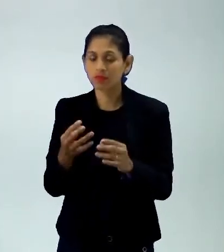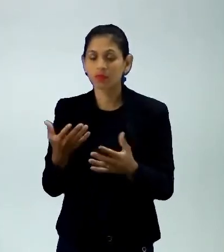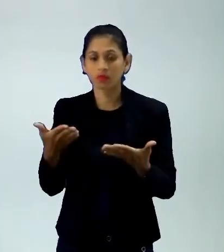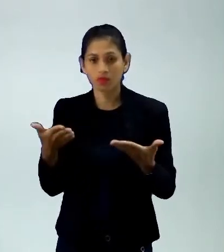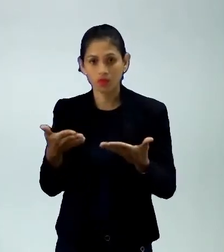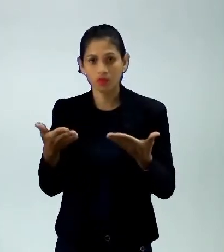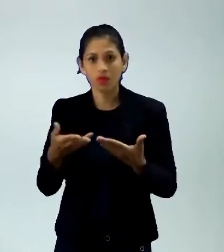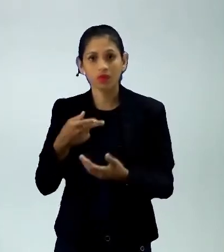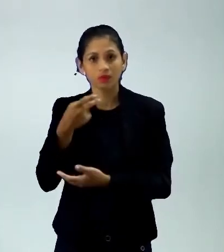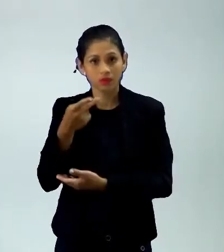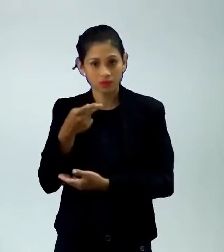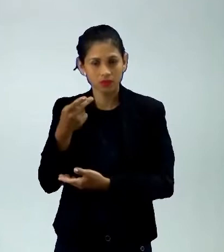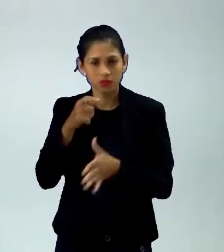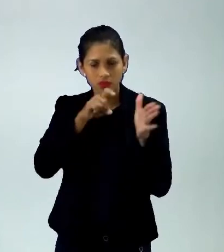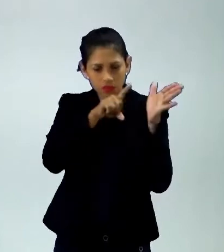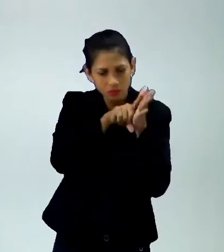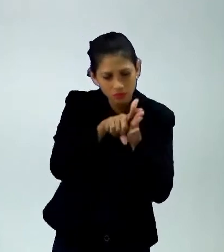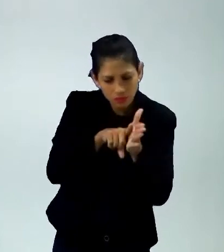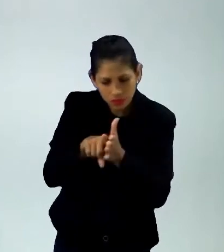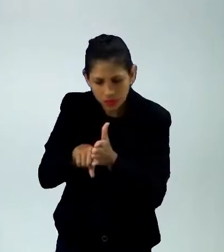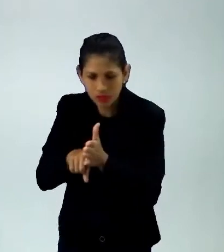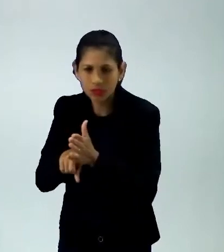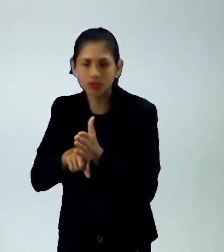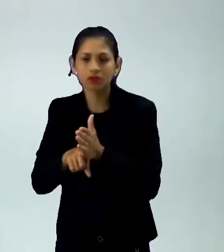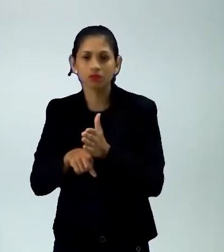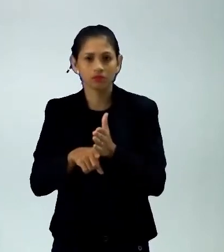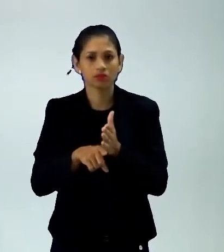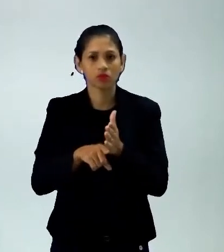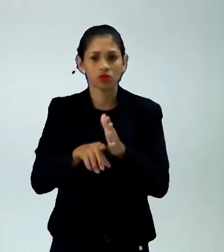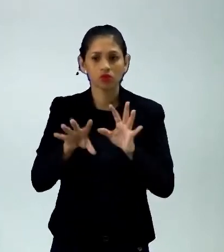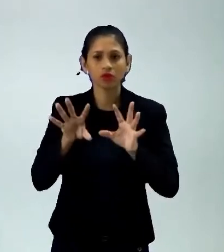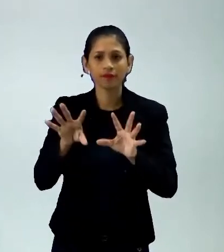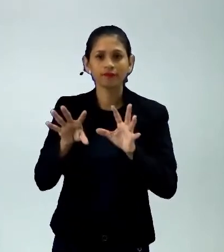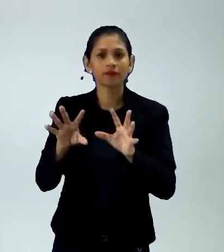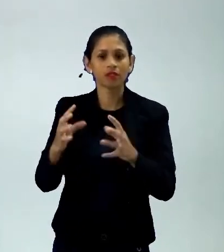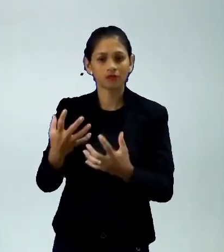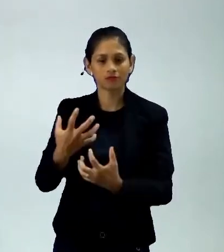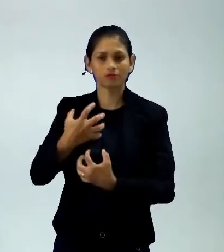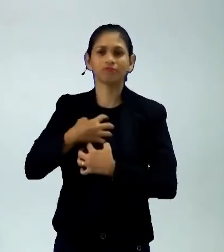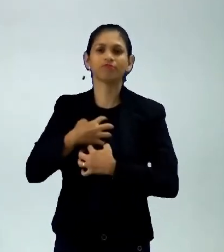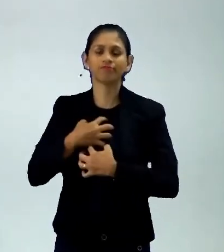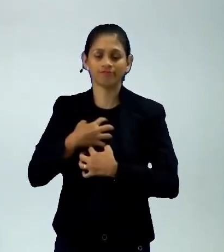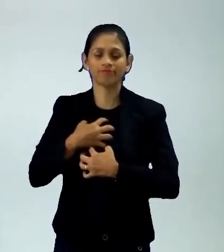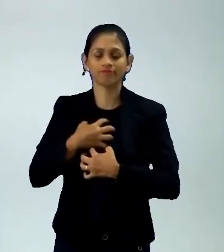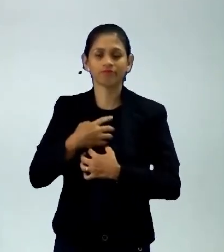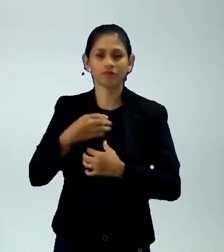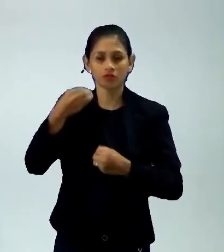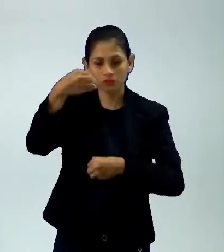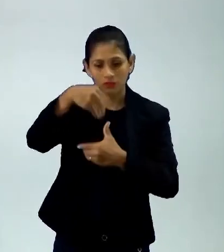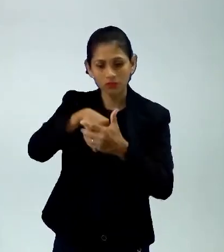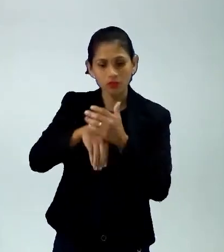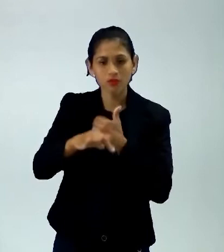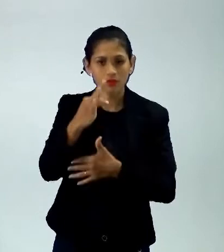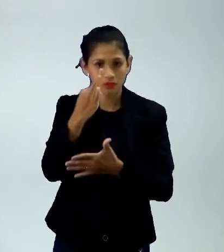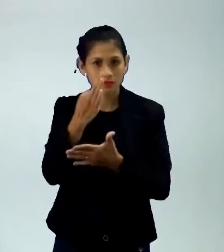isso, estamos analisando esses efeitos de sentido nos textos publicitários.